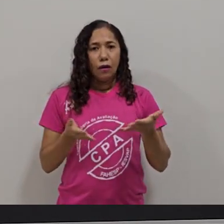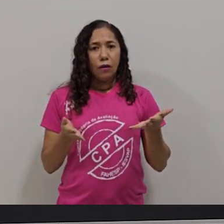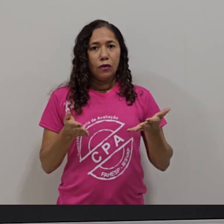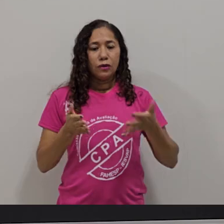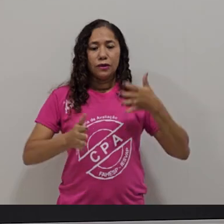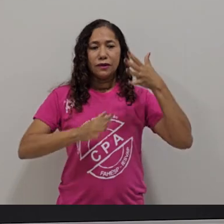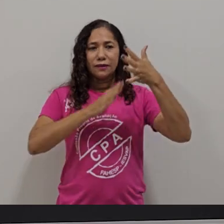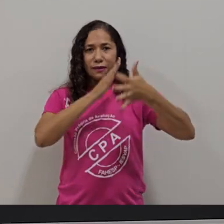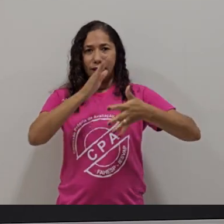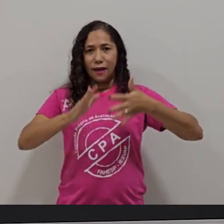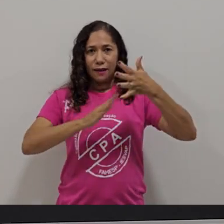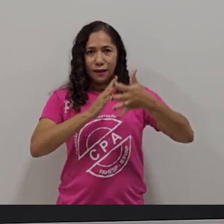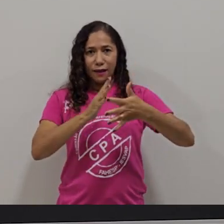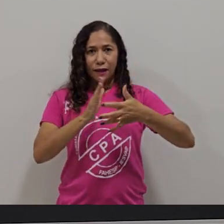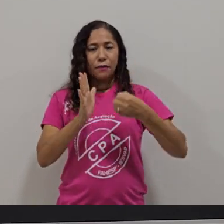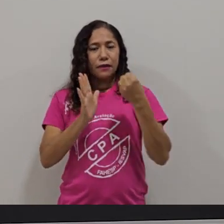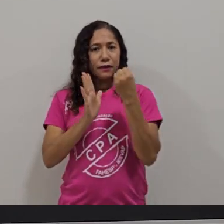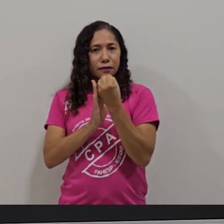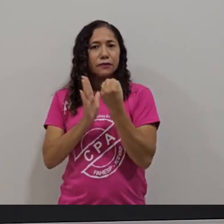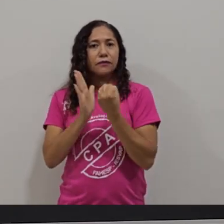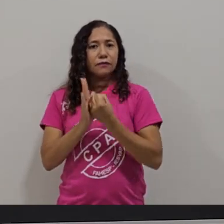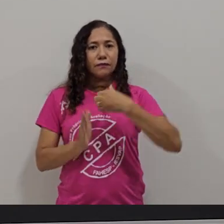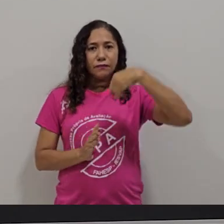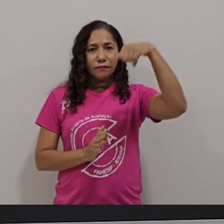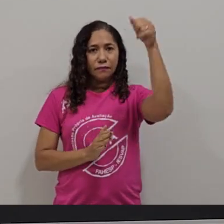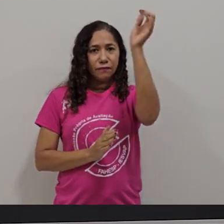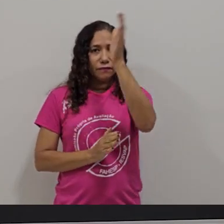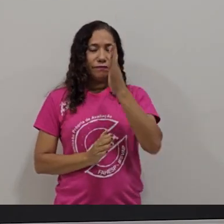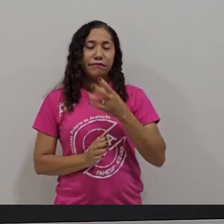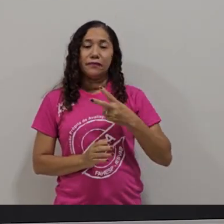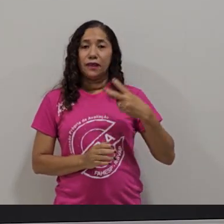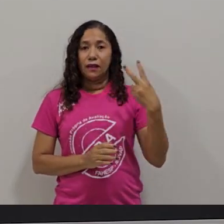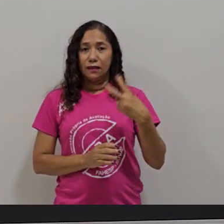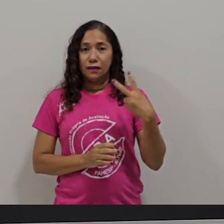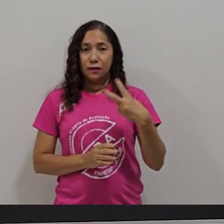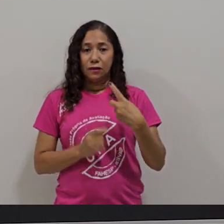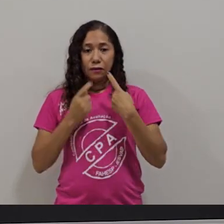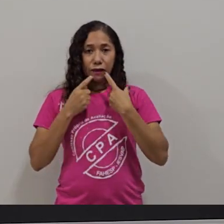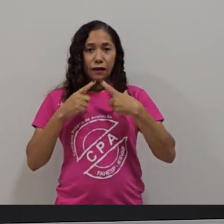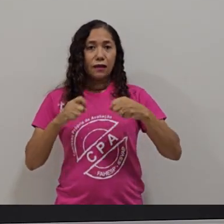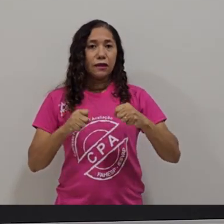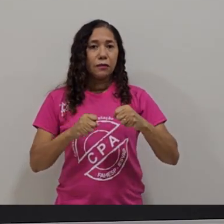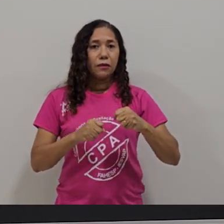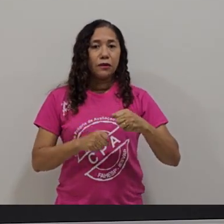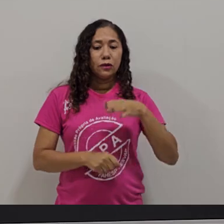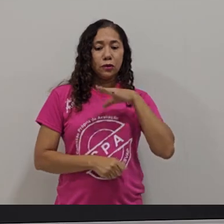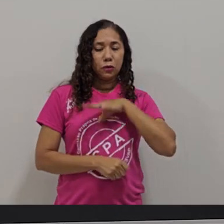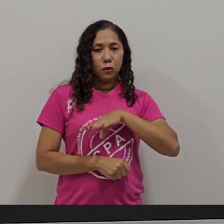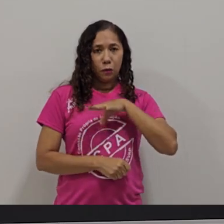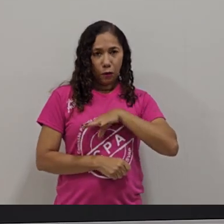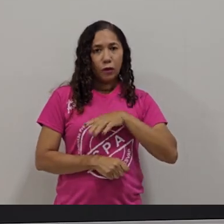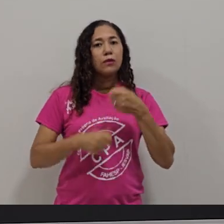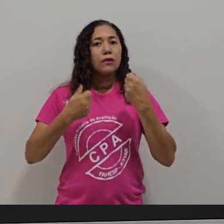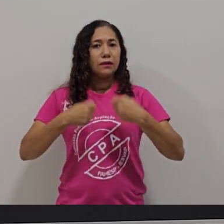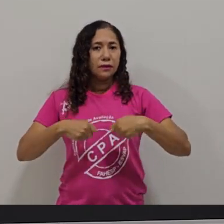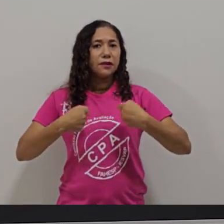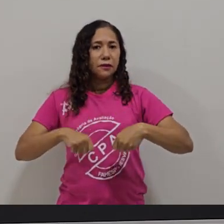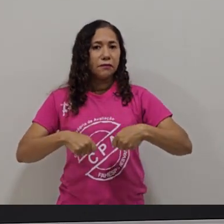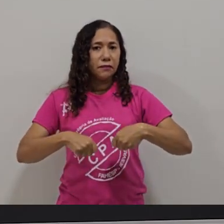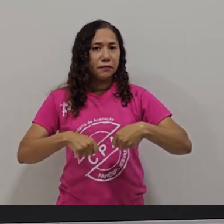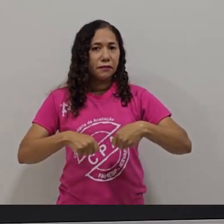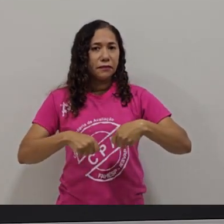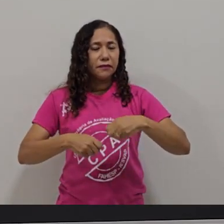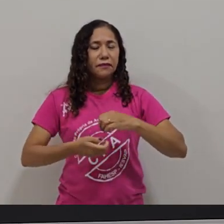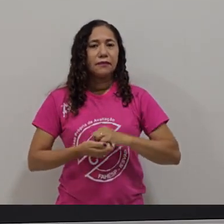a Libras é a língua oficial brasileira, é a segunda língua depois do português, e a gente precisa